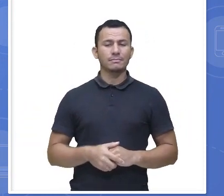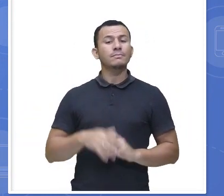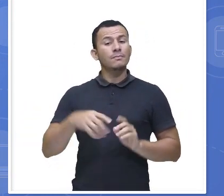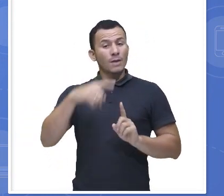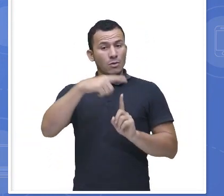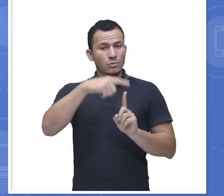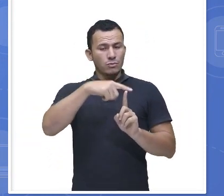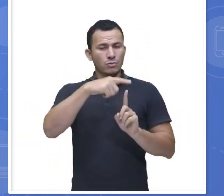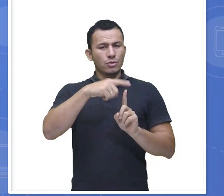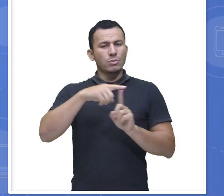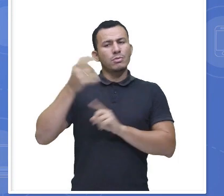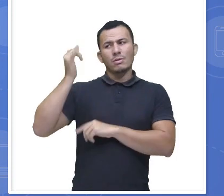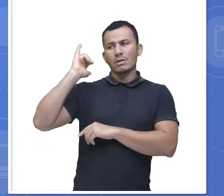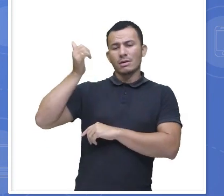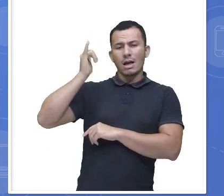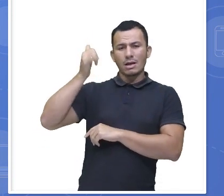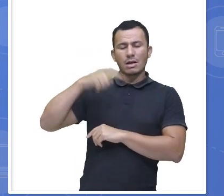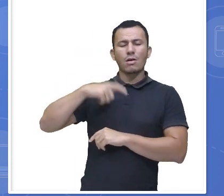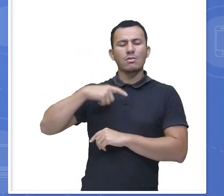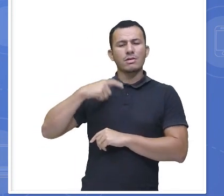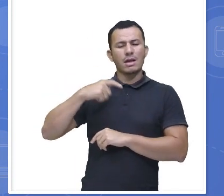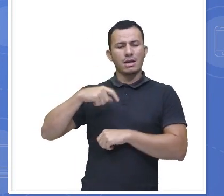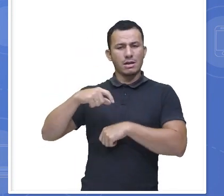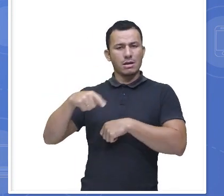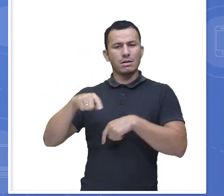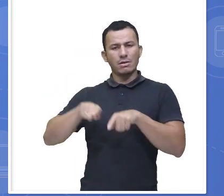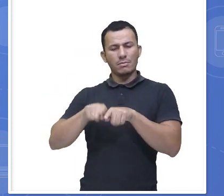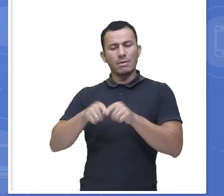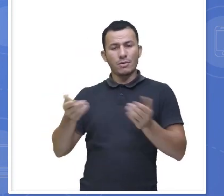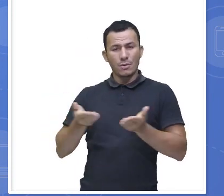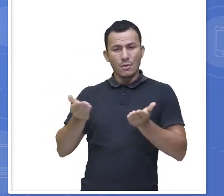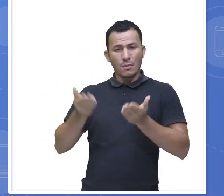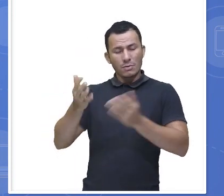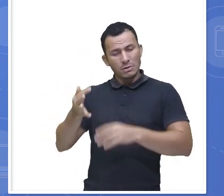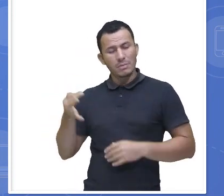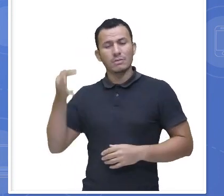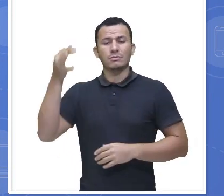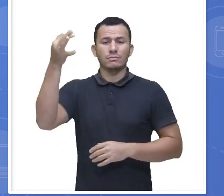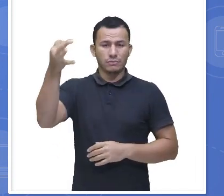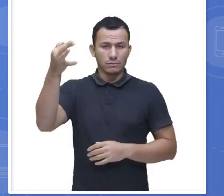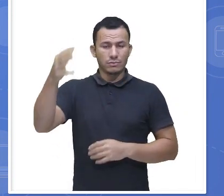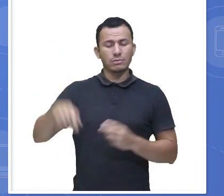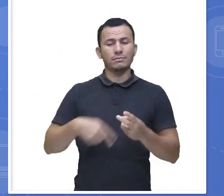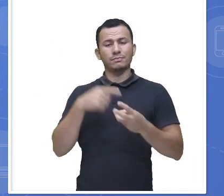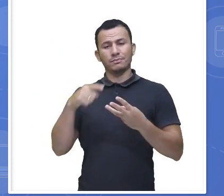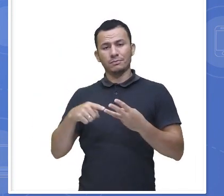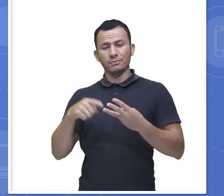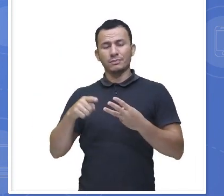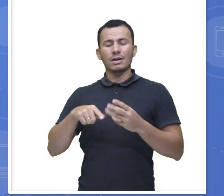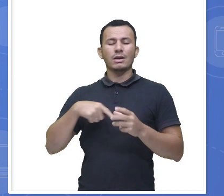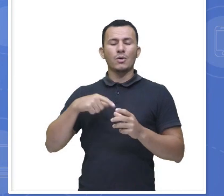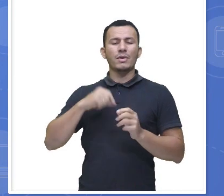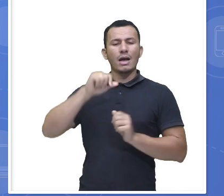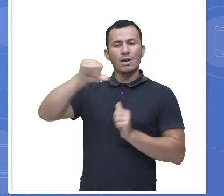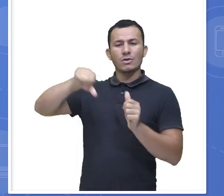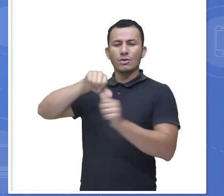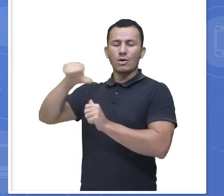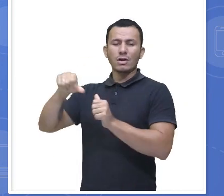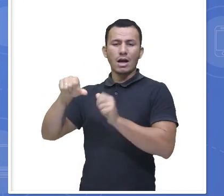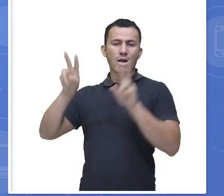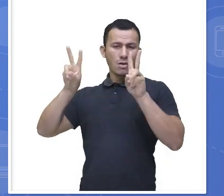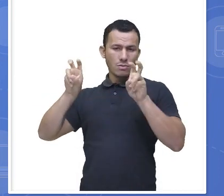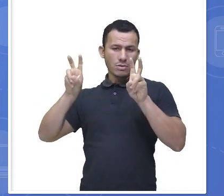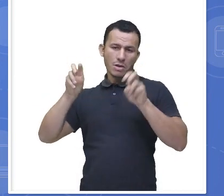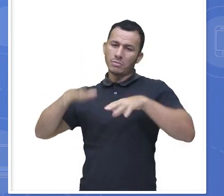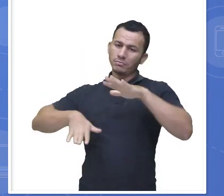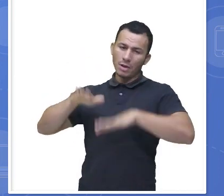de texto a relação de anterioridade e de posterioridade, a transformação dos fatos conforme,